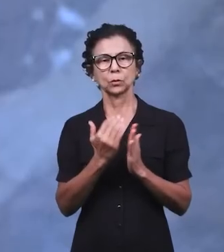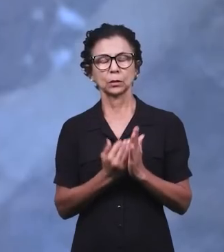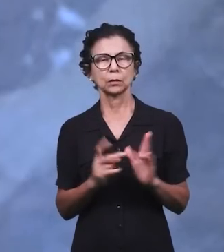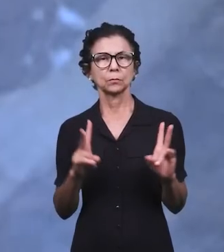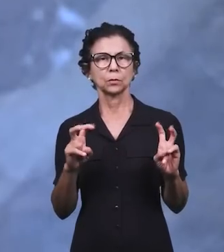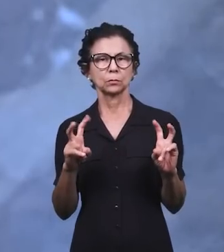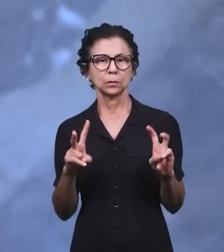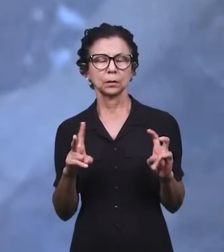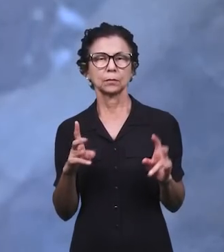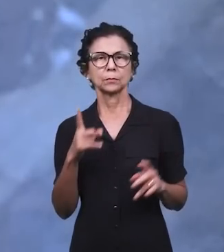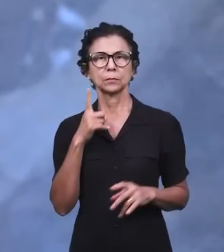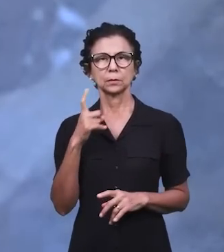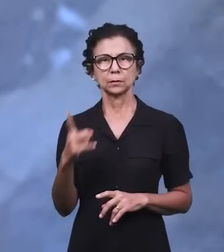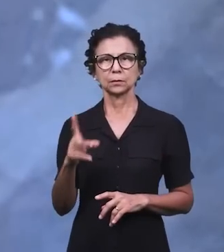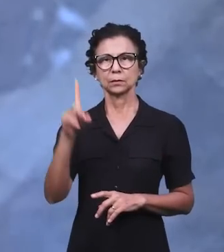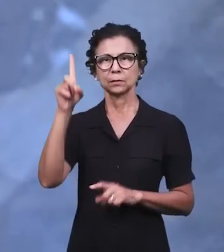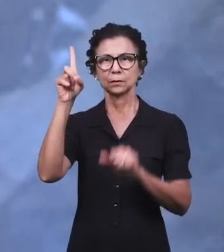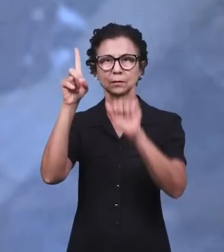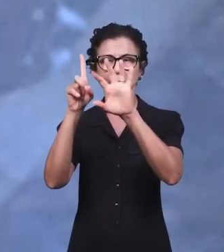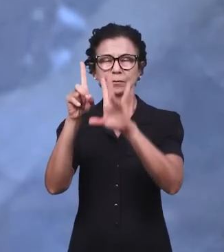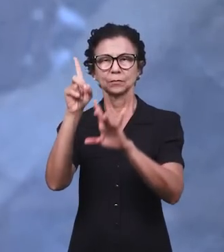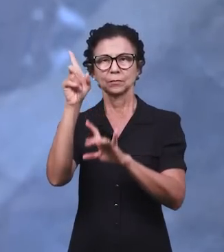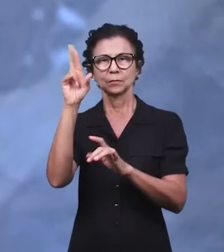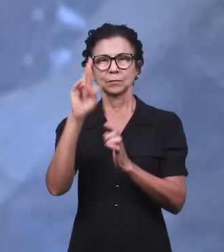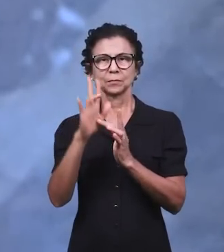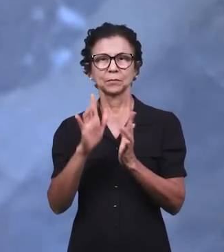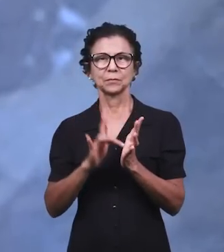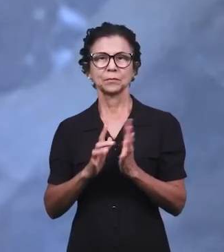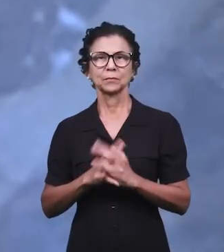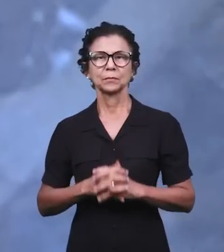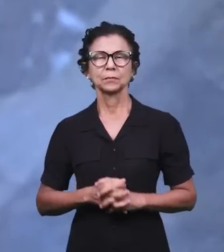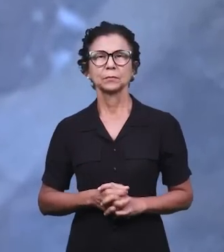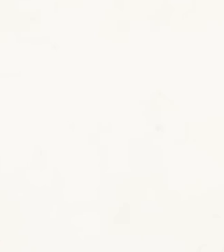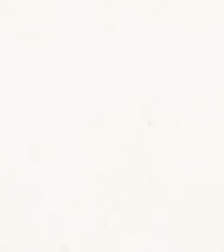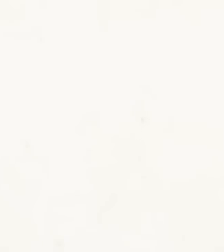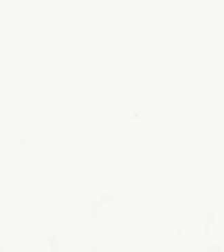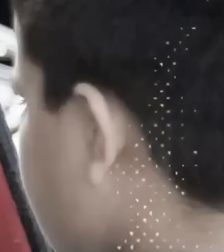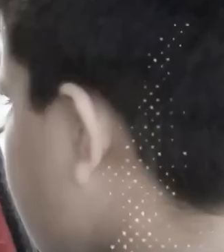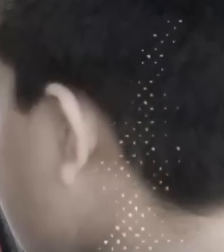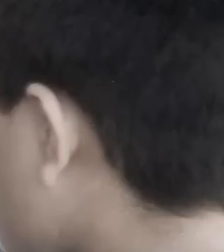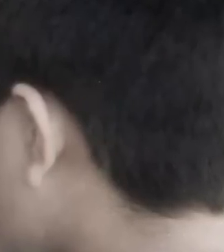mais um tema muito interessante para você. Deus abençoe, a paz do Senhor Jesus.